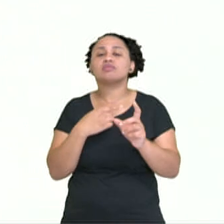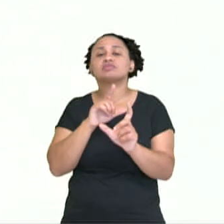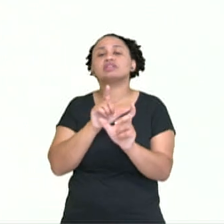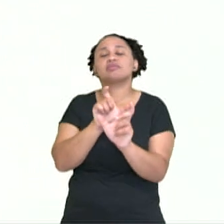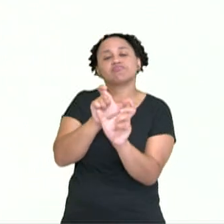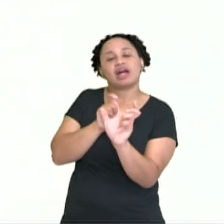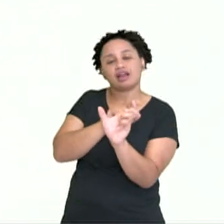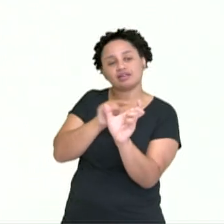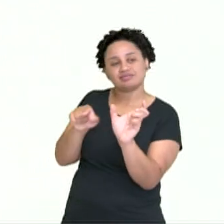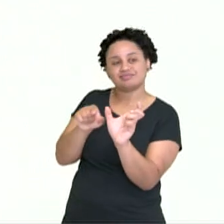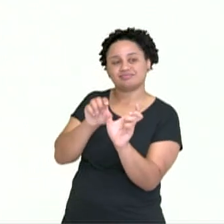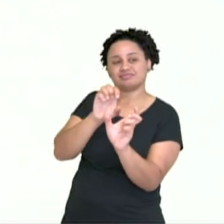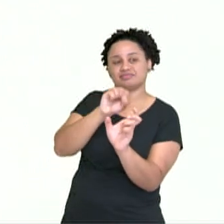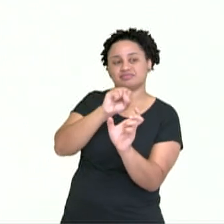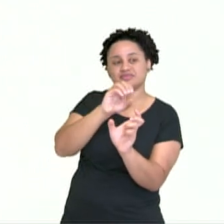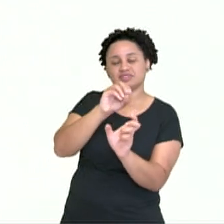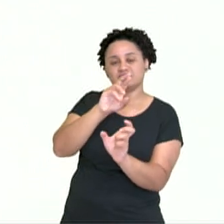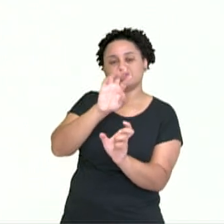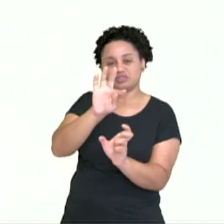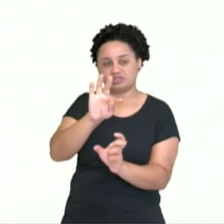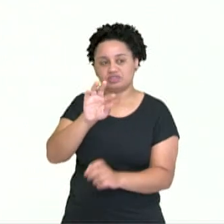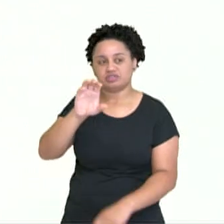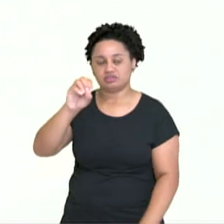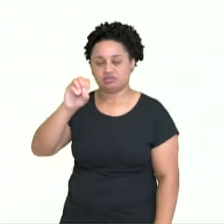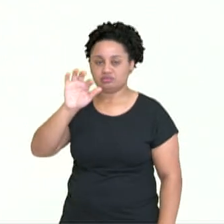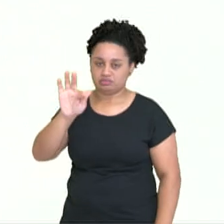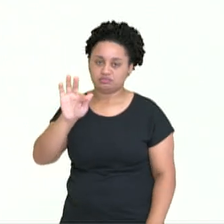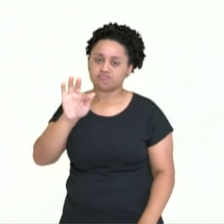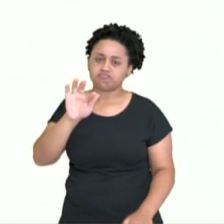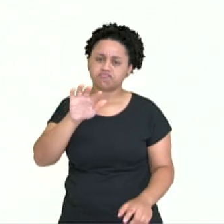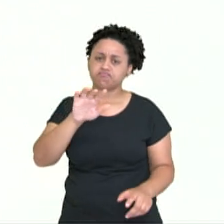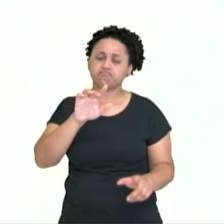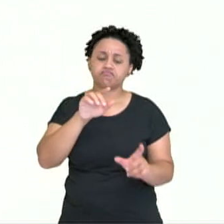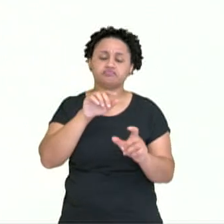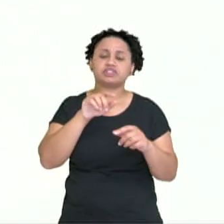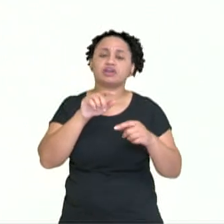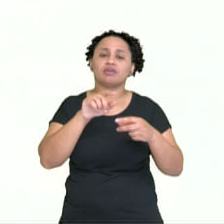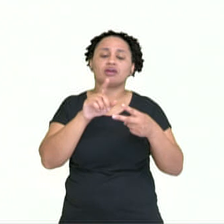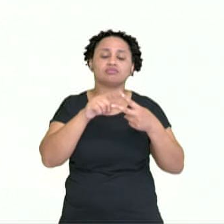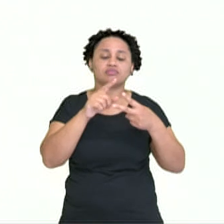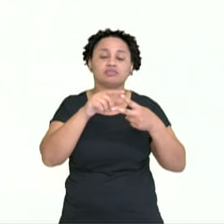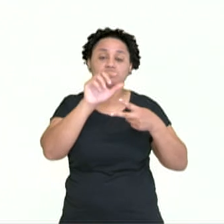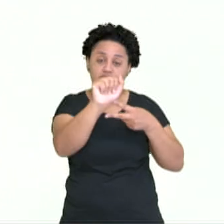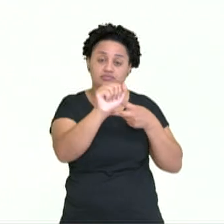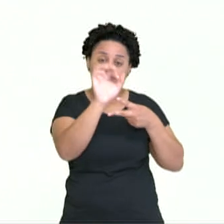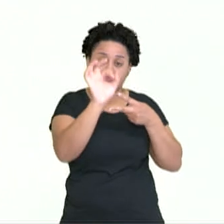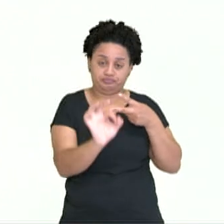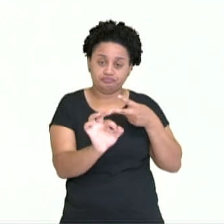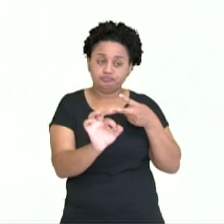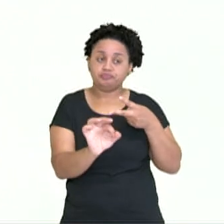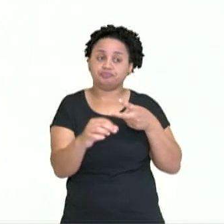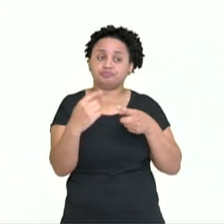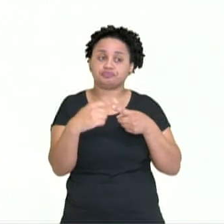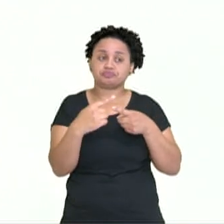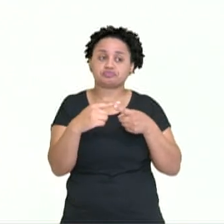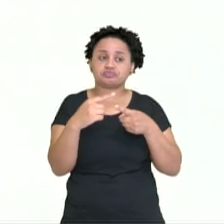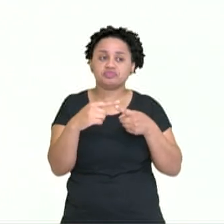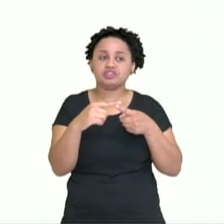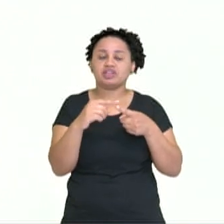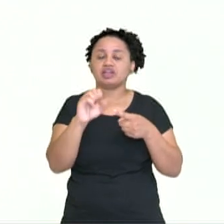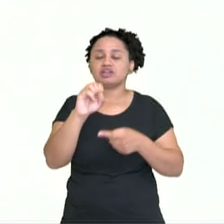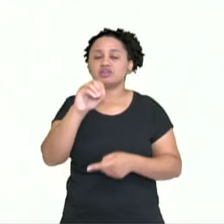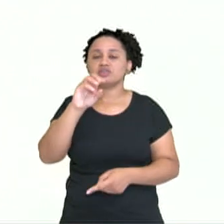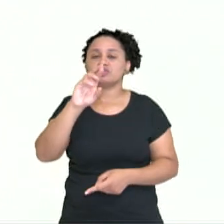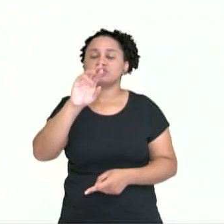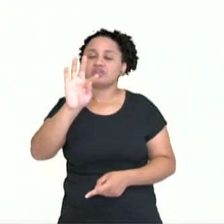sort of. A resposta correta seria a letra A. The same as kind of. Ou seja, sort of é o